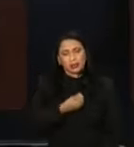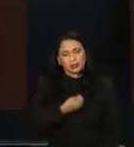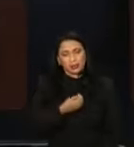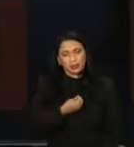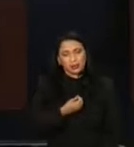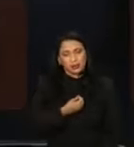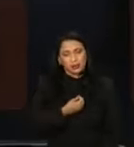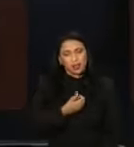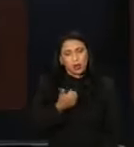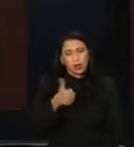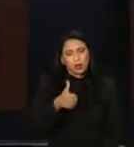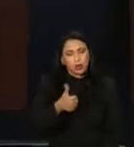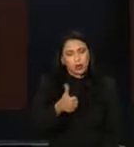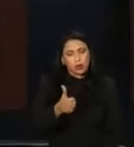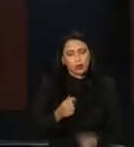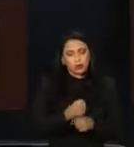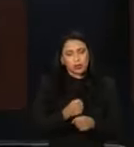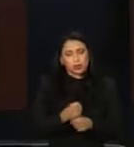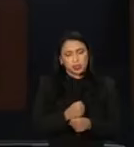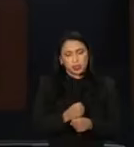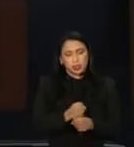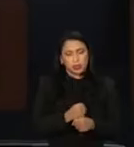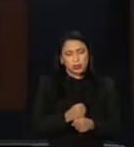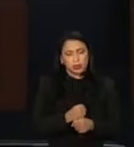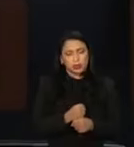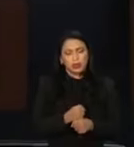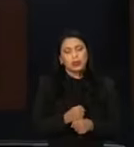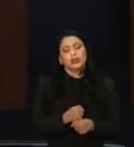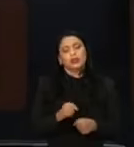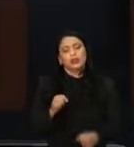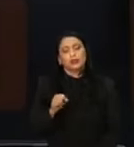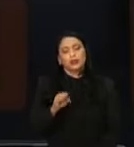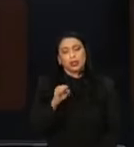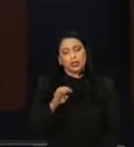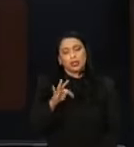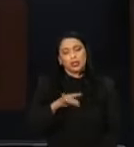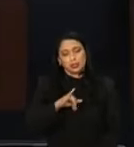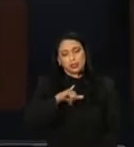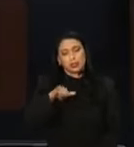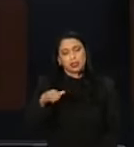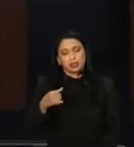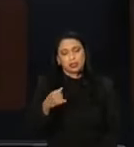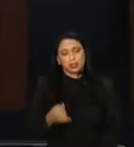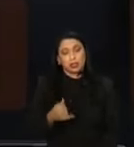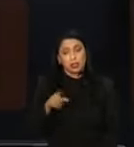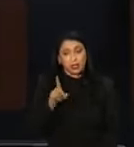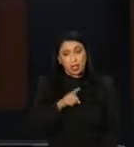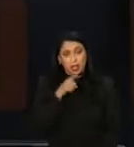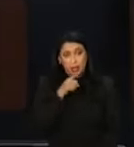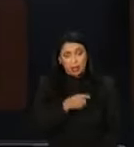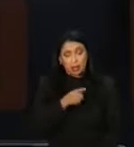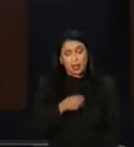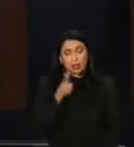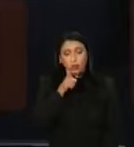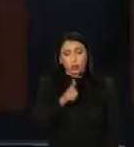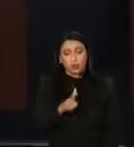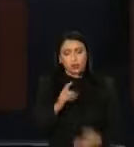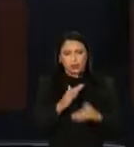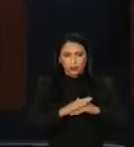durante 11 anos no Superior Tribunal de Justiça, que ali conseguimos construir